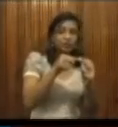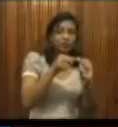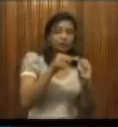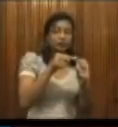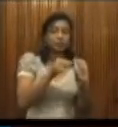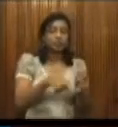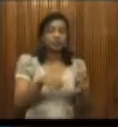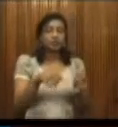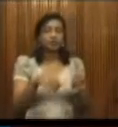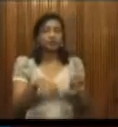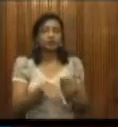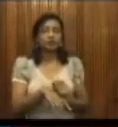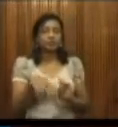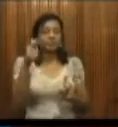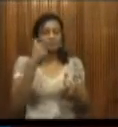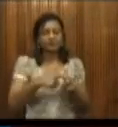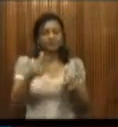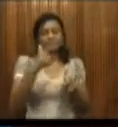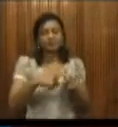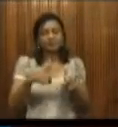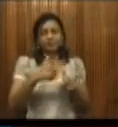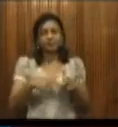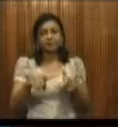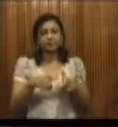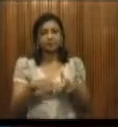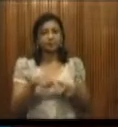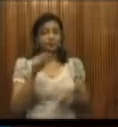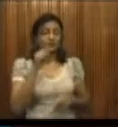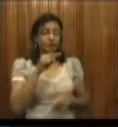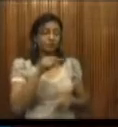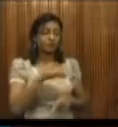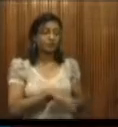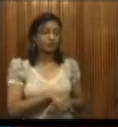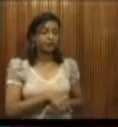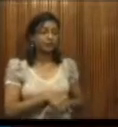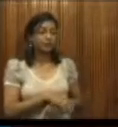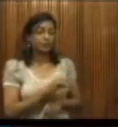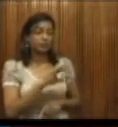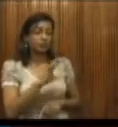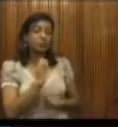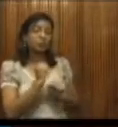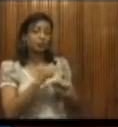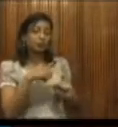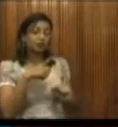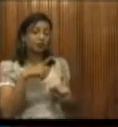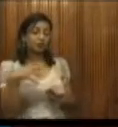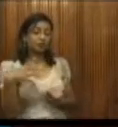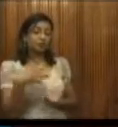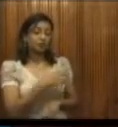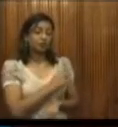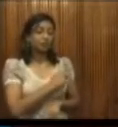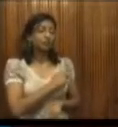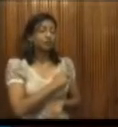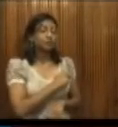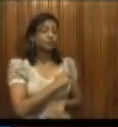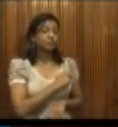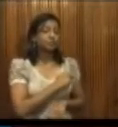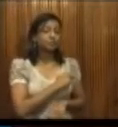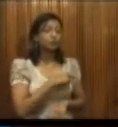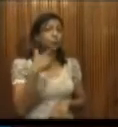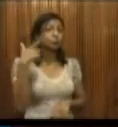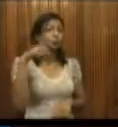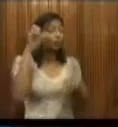e amando aquele homem, Jesus está dizendo para aquele homem o seguinte: meu querido, aquilo que para os outros é bênção, para você está sendo uma